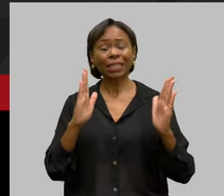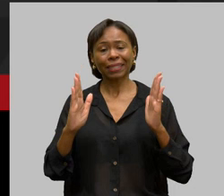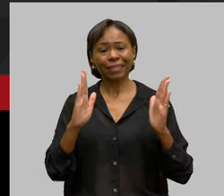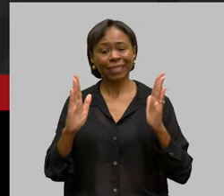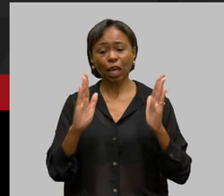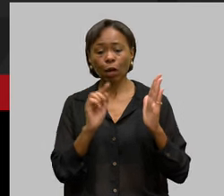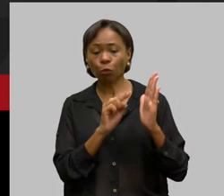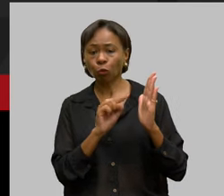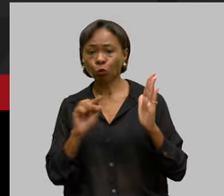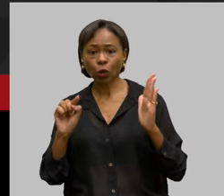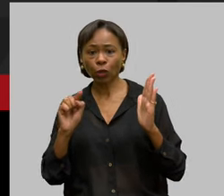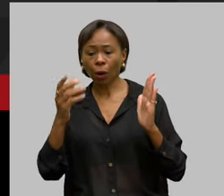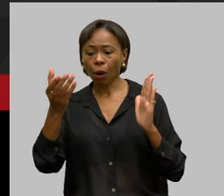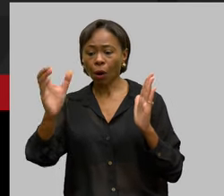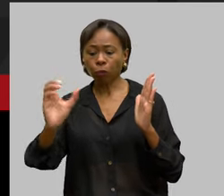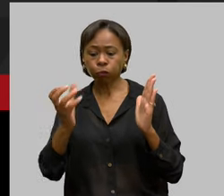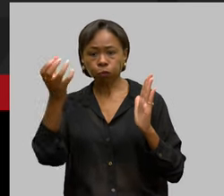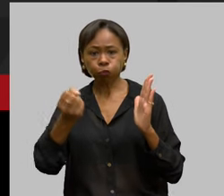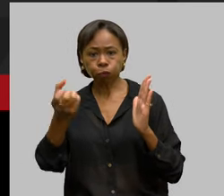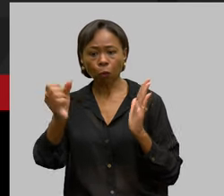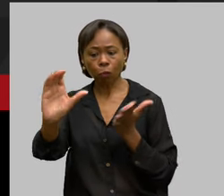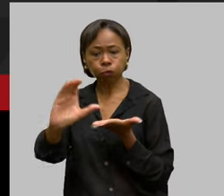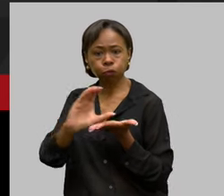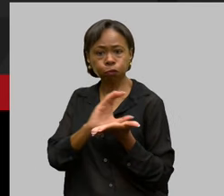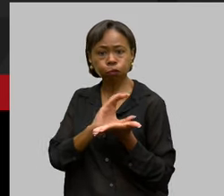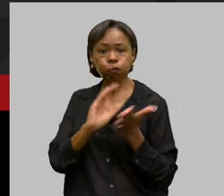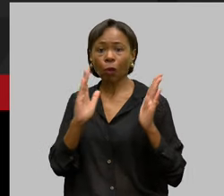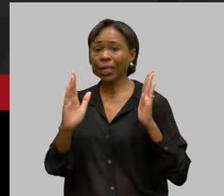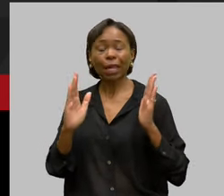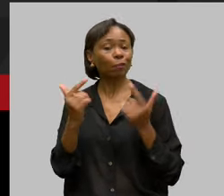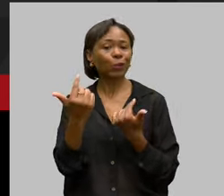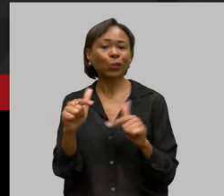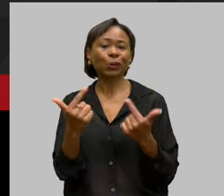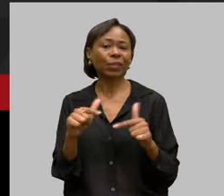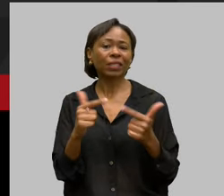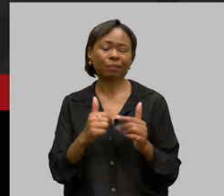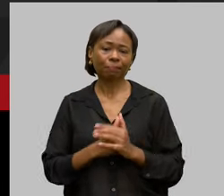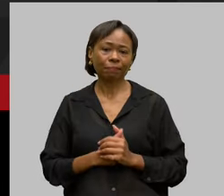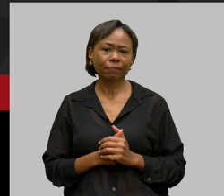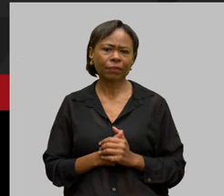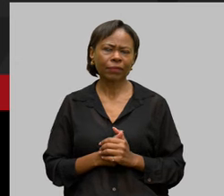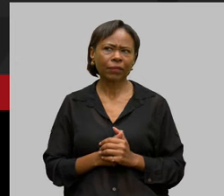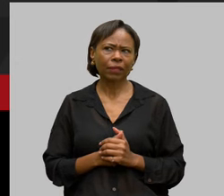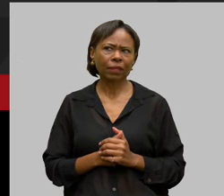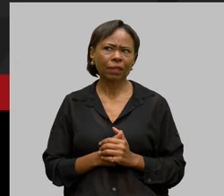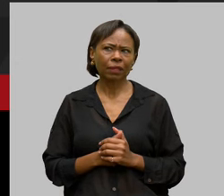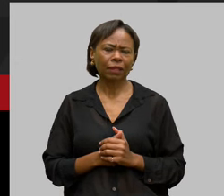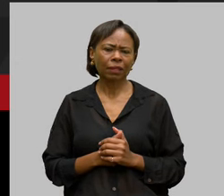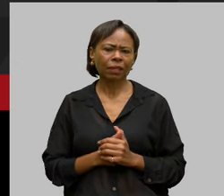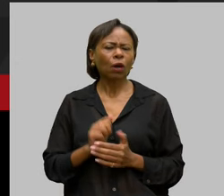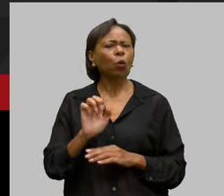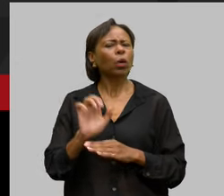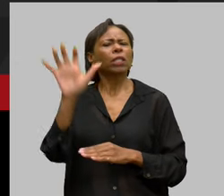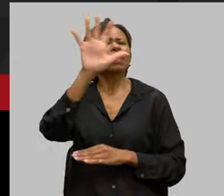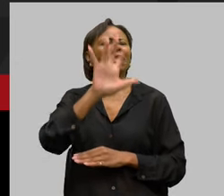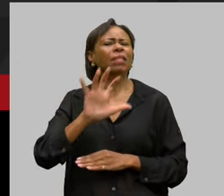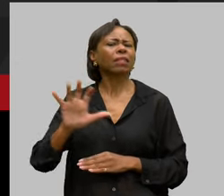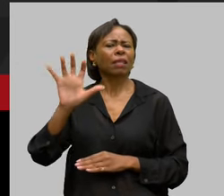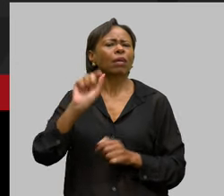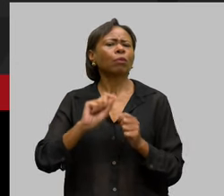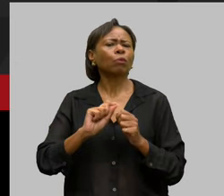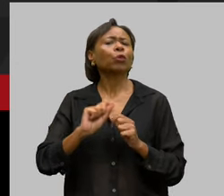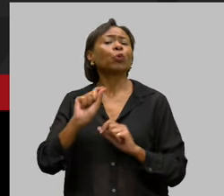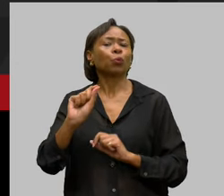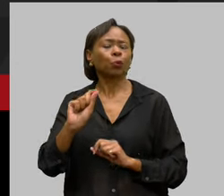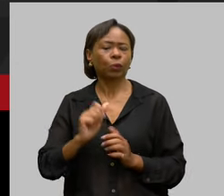carência de capitalização no mundo ideal e teórico o que que o ente federativo poderia fazer naquele momento ele poderia ou reconhecer